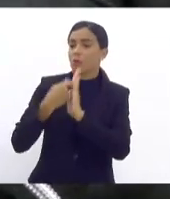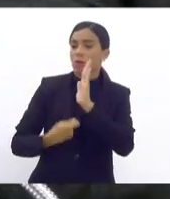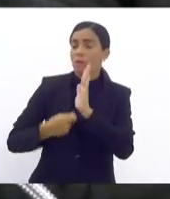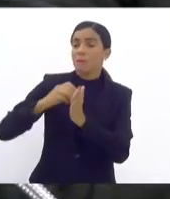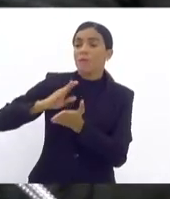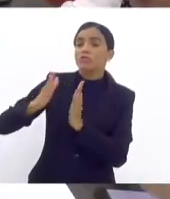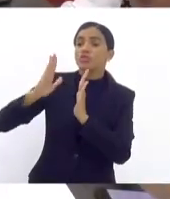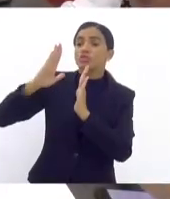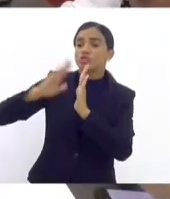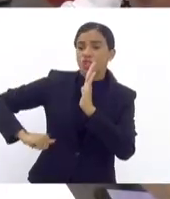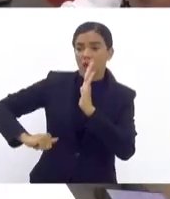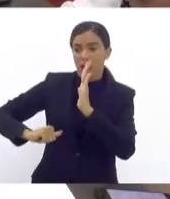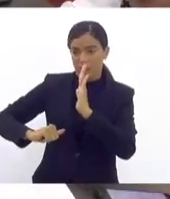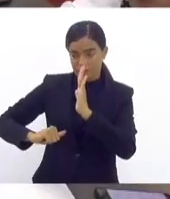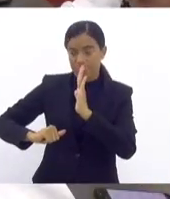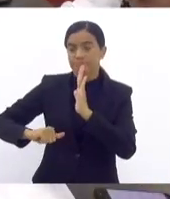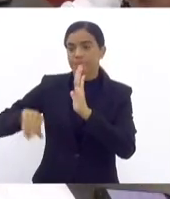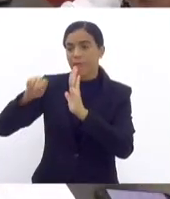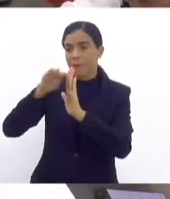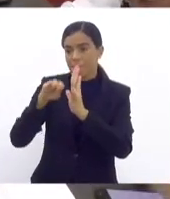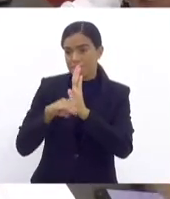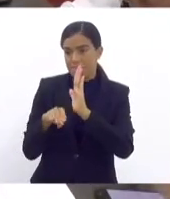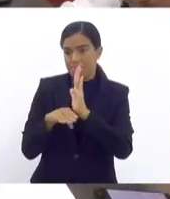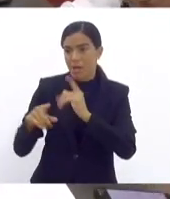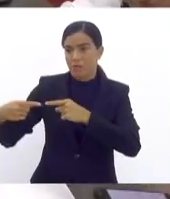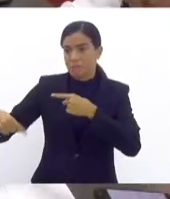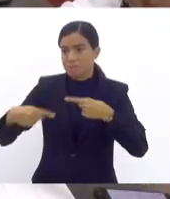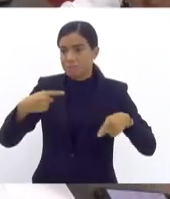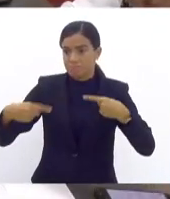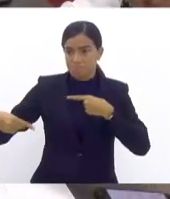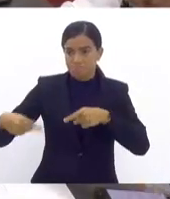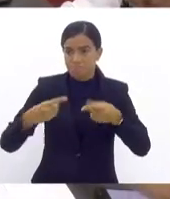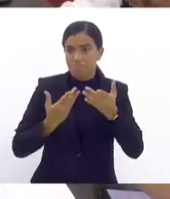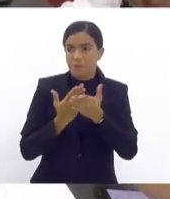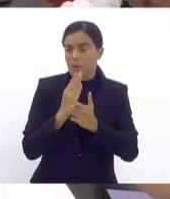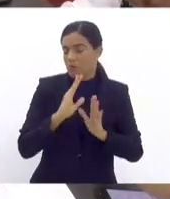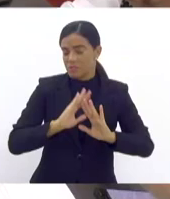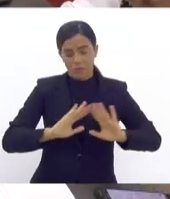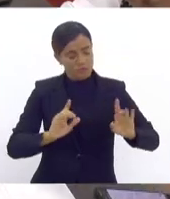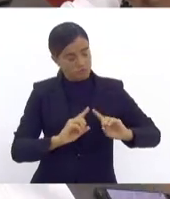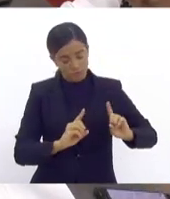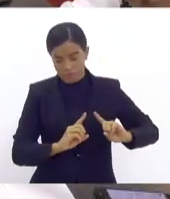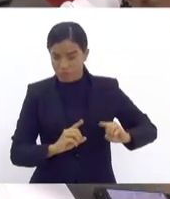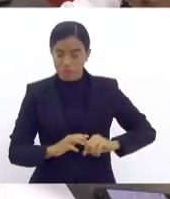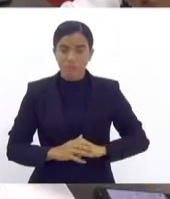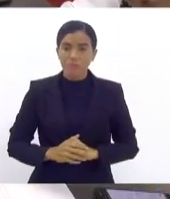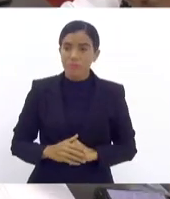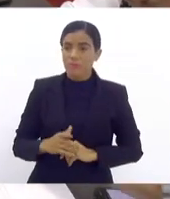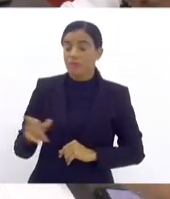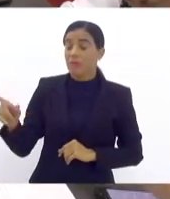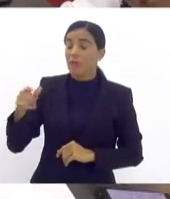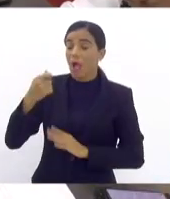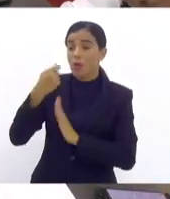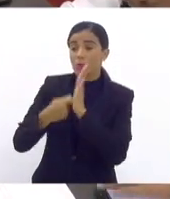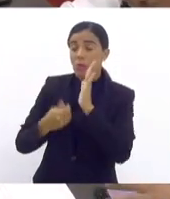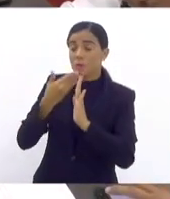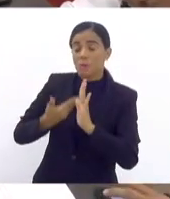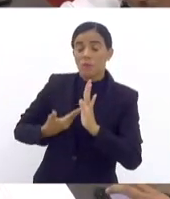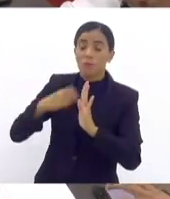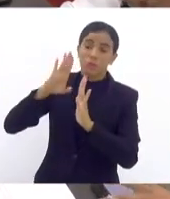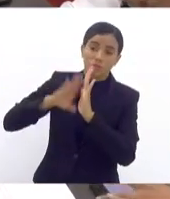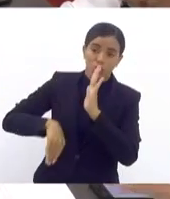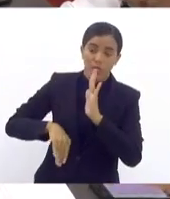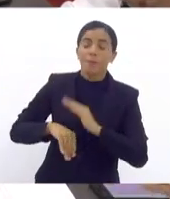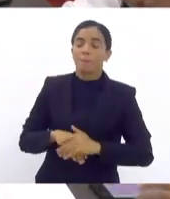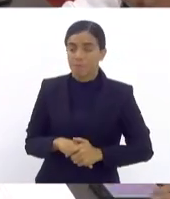doutor Serginho. Está retirado. Então, projeto retirado de pauta a pedido da autora e deferido pelo